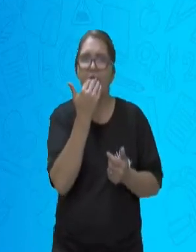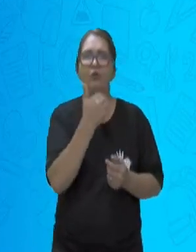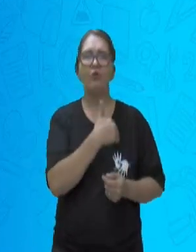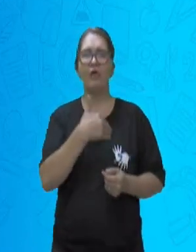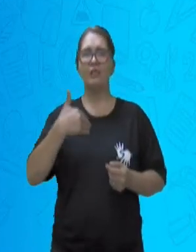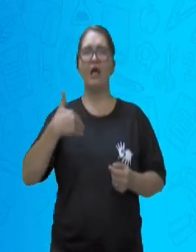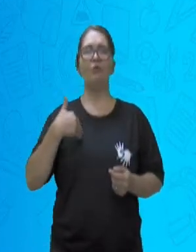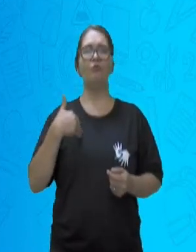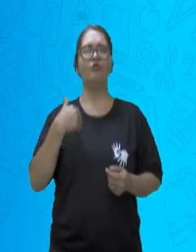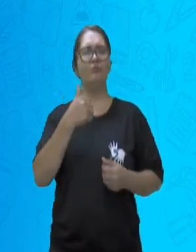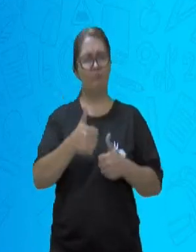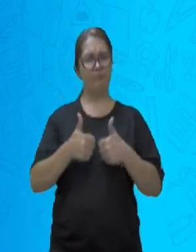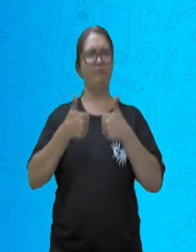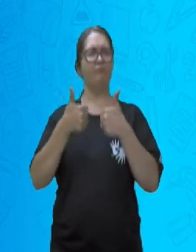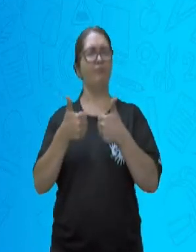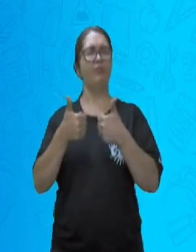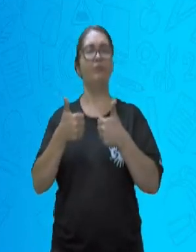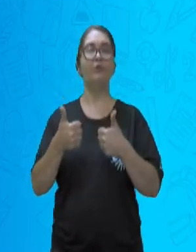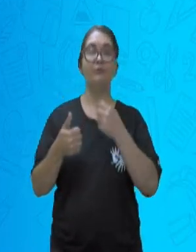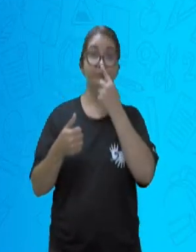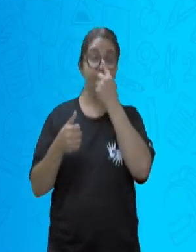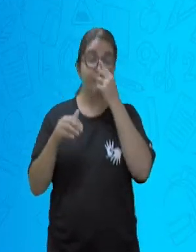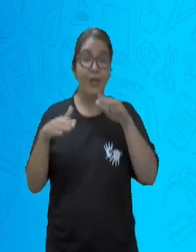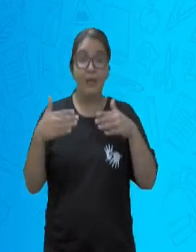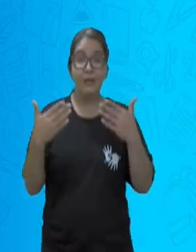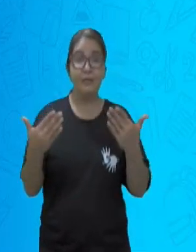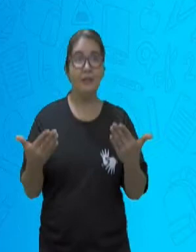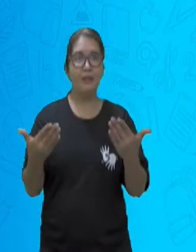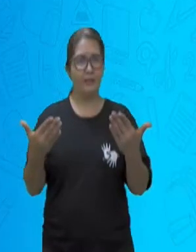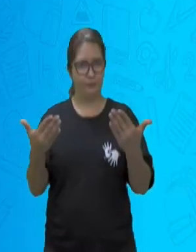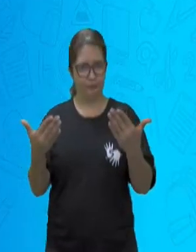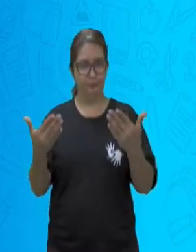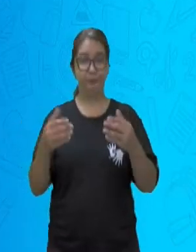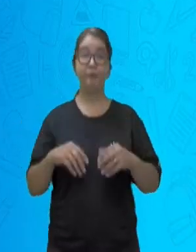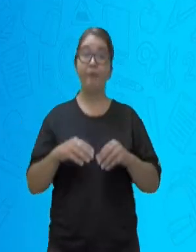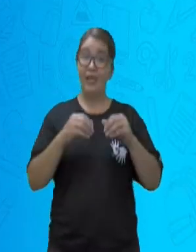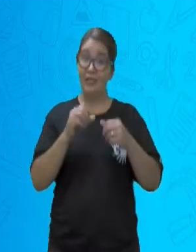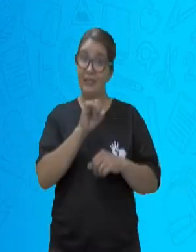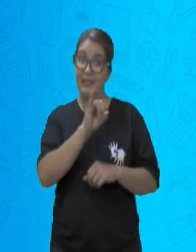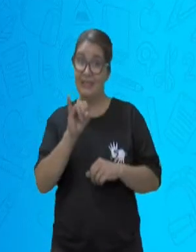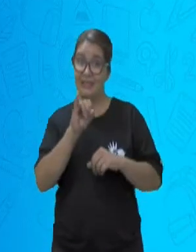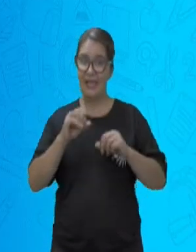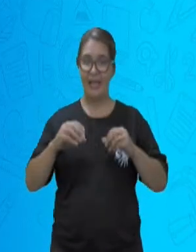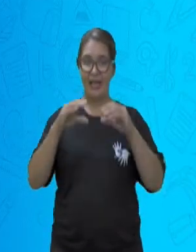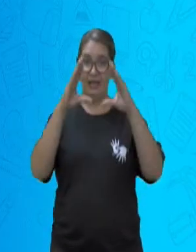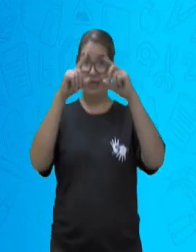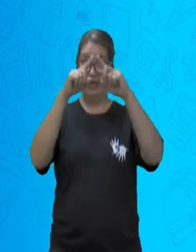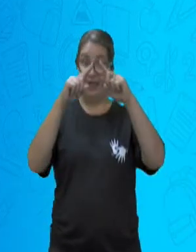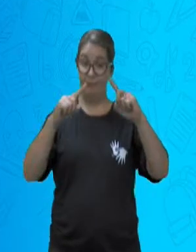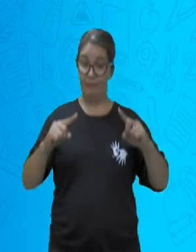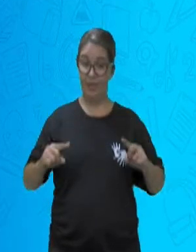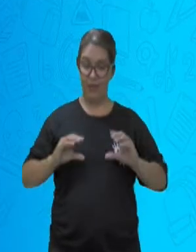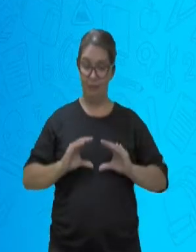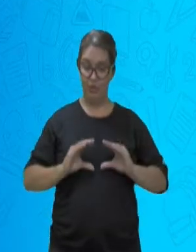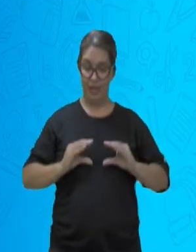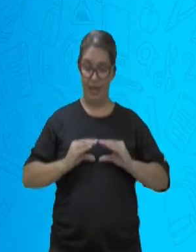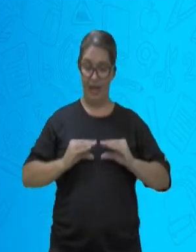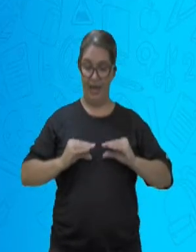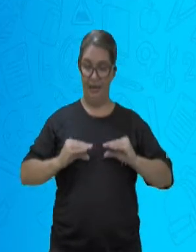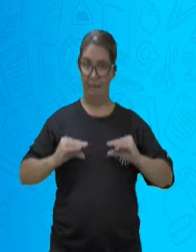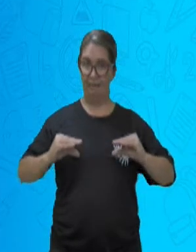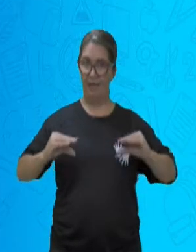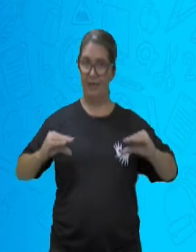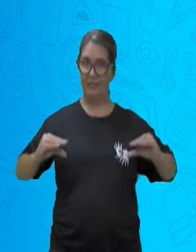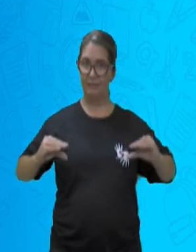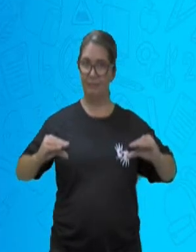organismo. Em linhas gerais, quanto maior a base da pirâmide, mais alimentos